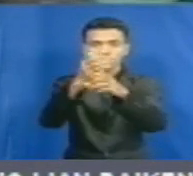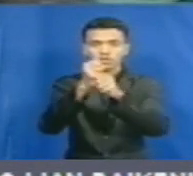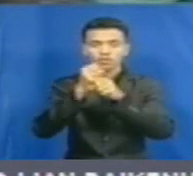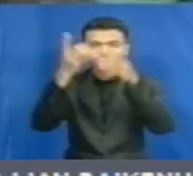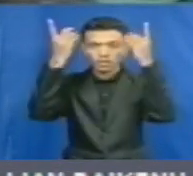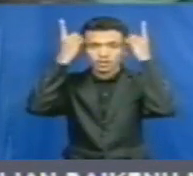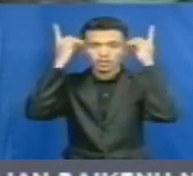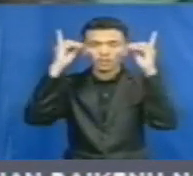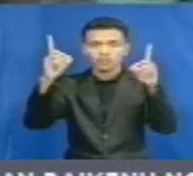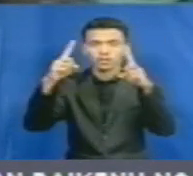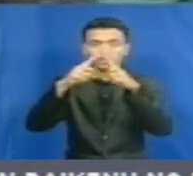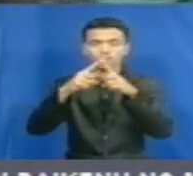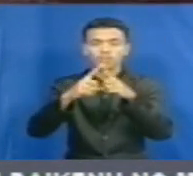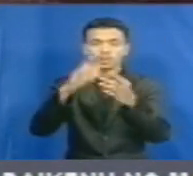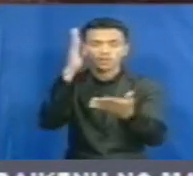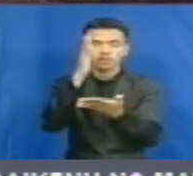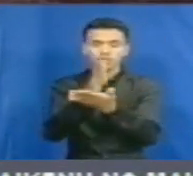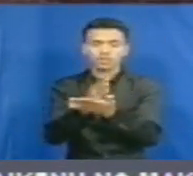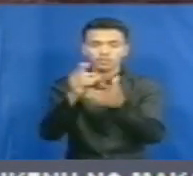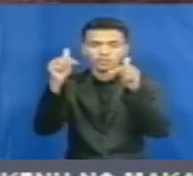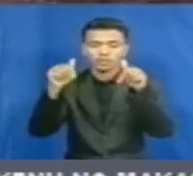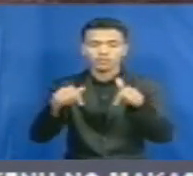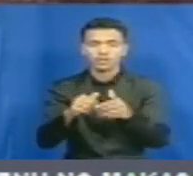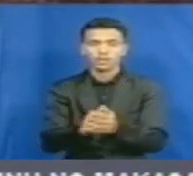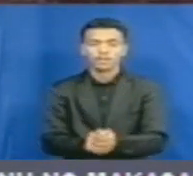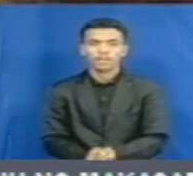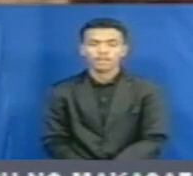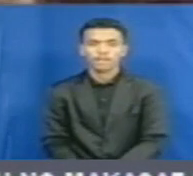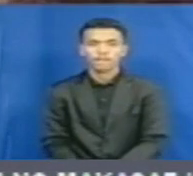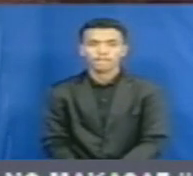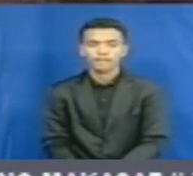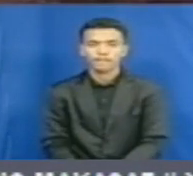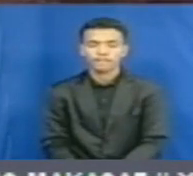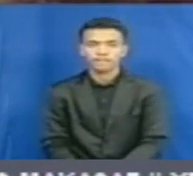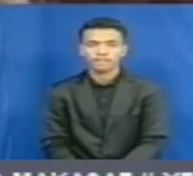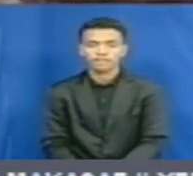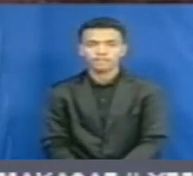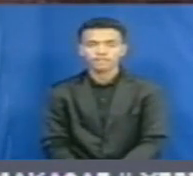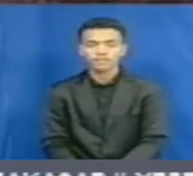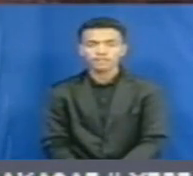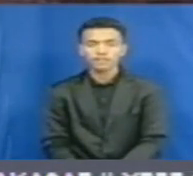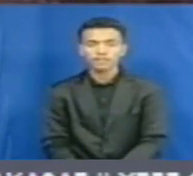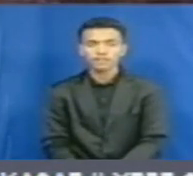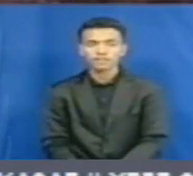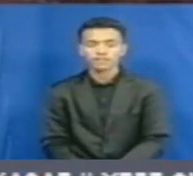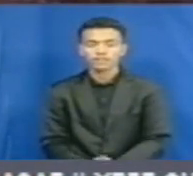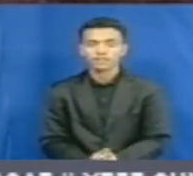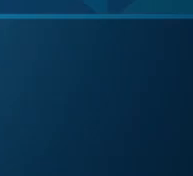medida imediata ba ato impedimento ne. Ezequiel Freitas, Exílio Nono, ba RTT ali.